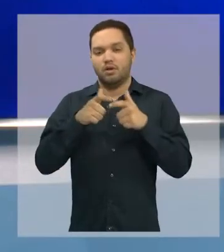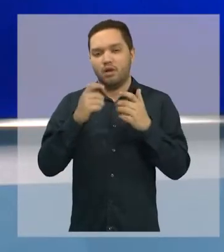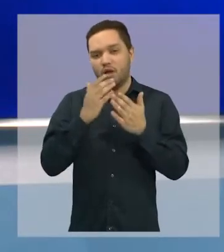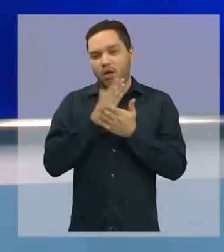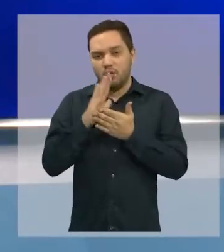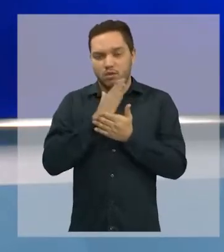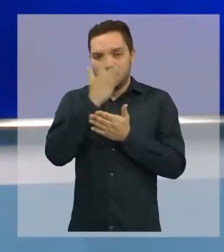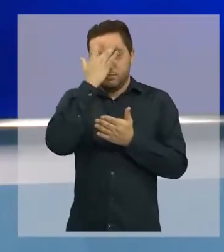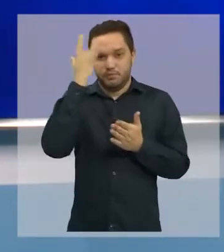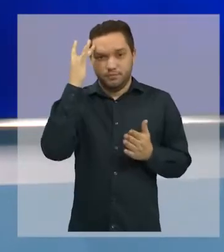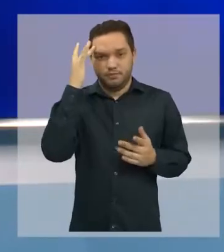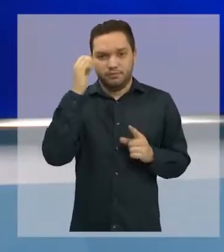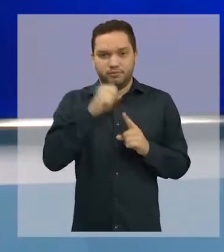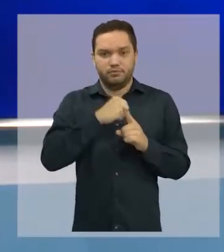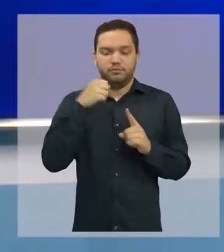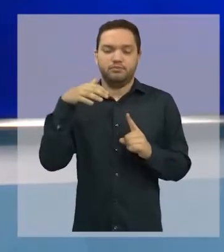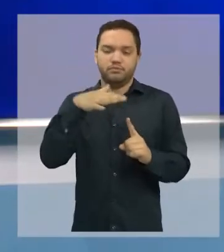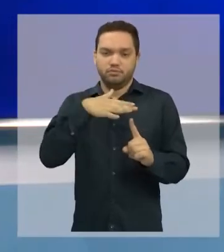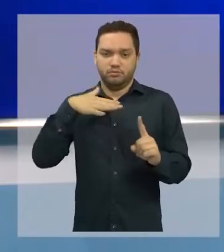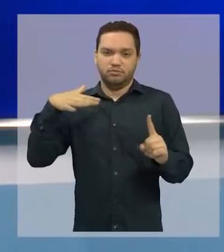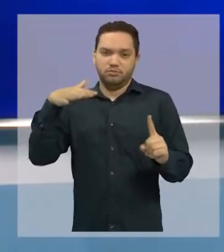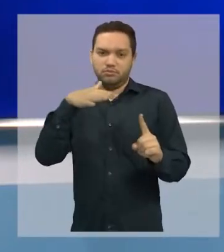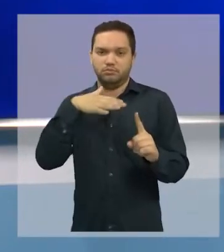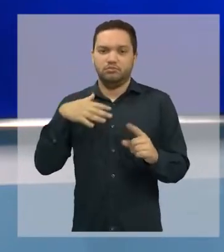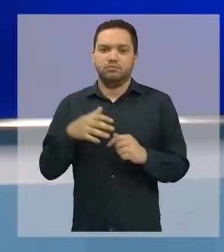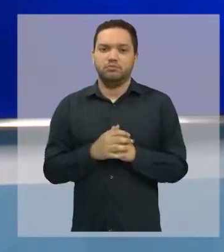sociedade, com seus interesses,